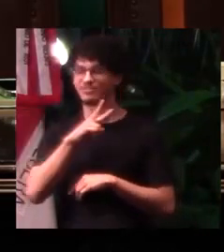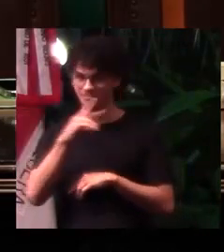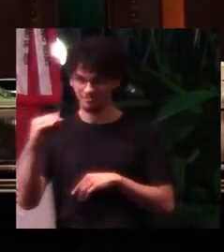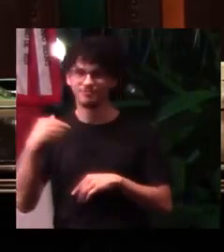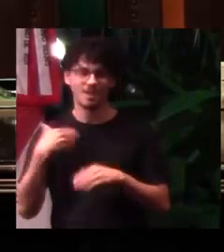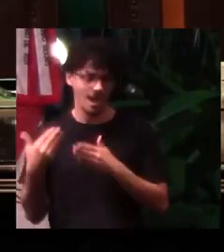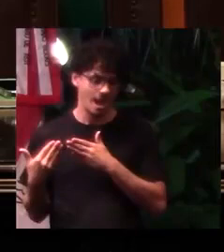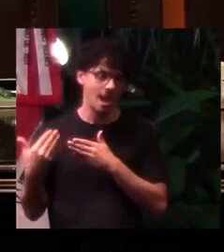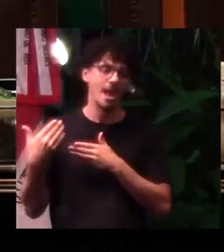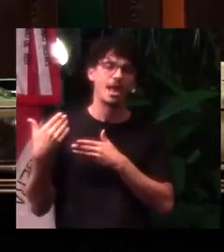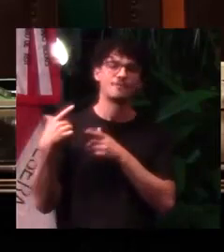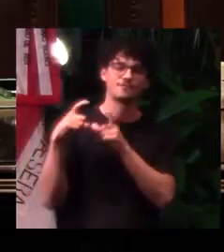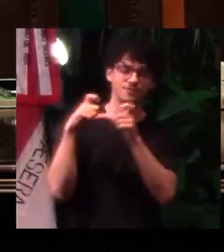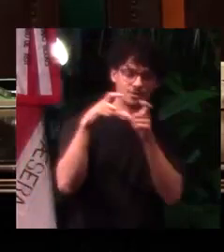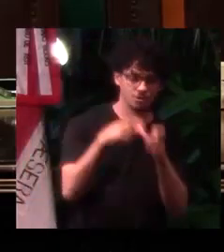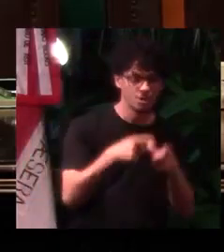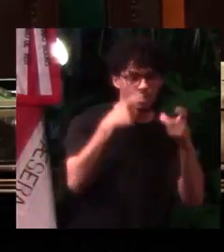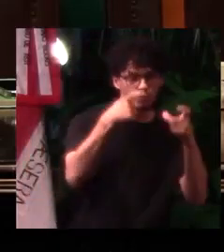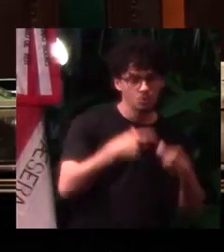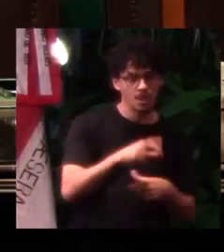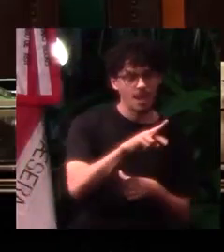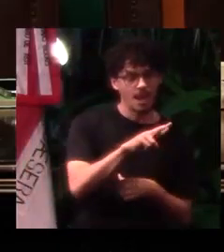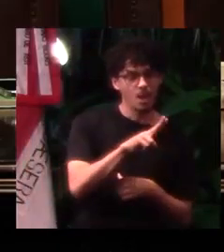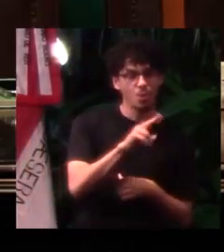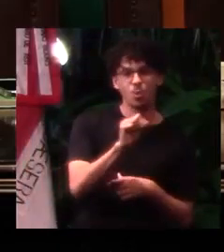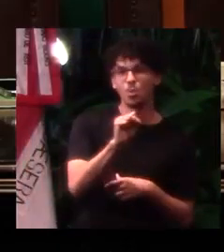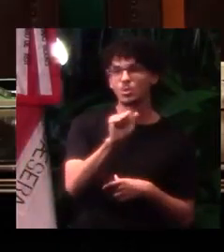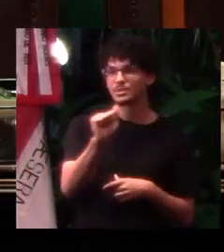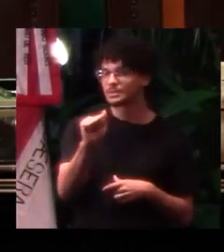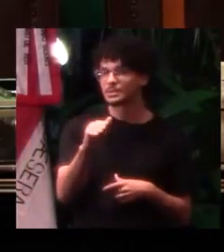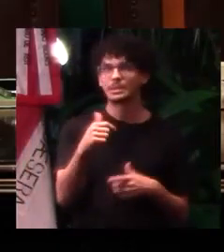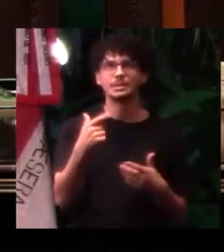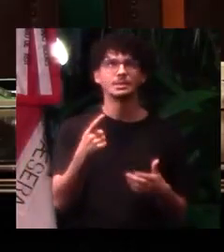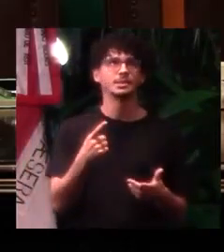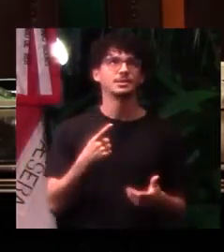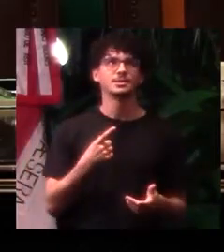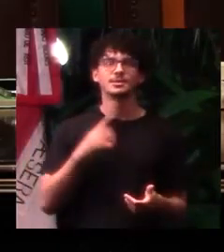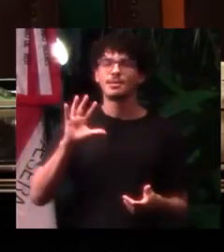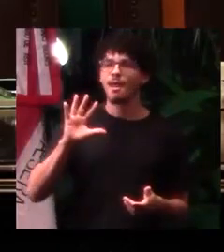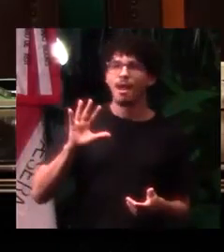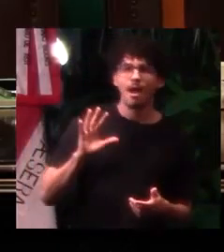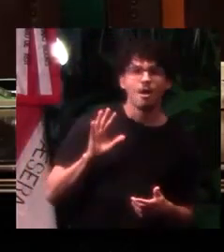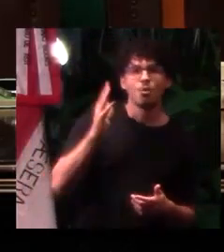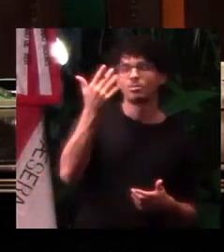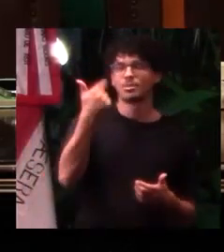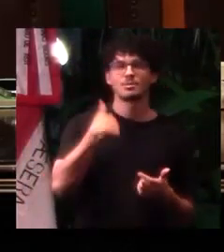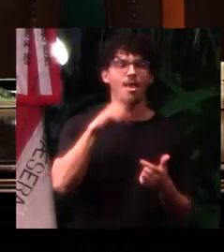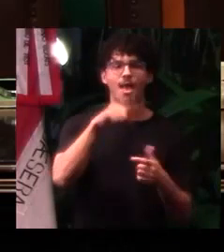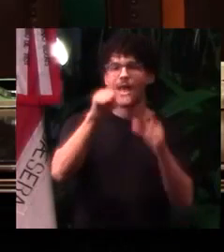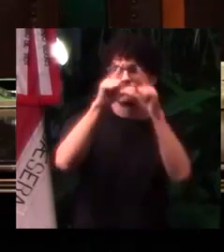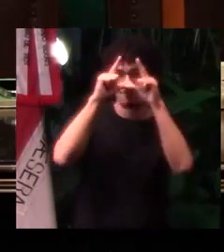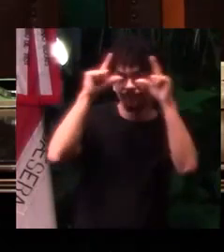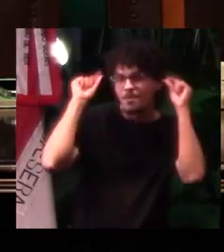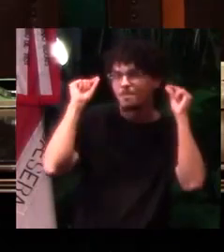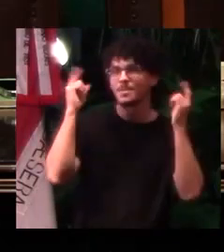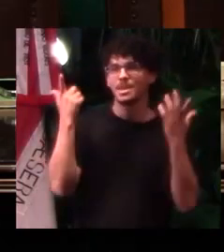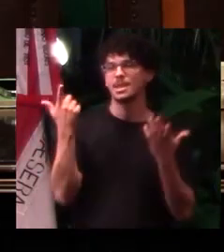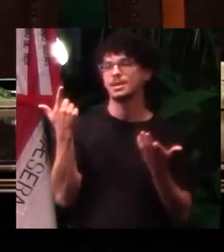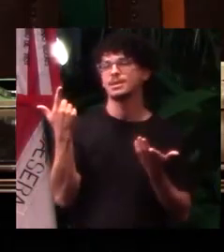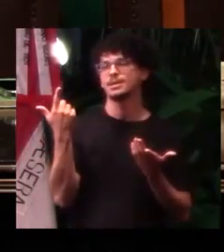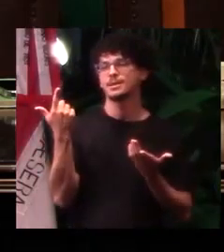em que seus pais viviam na Rússia e acaba, ela é uma enfermeira e acaba